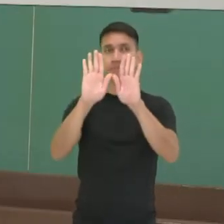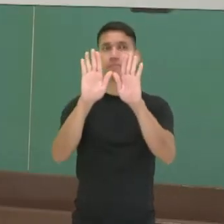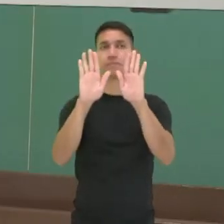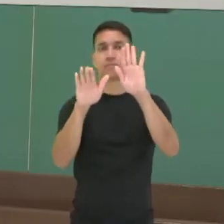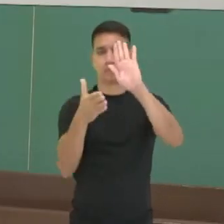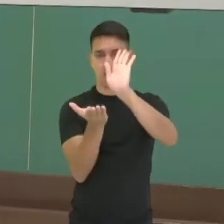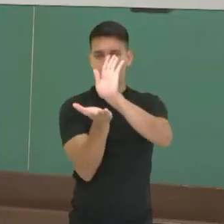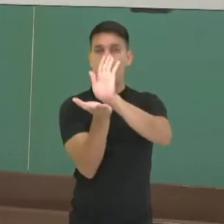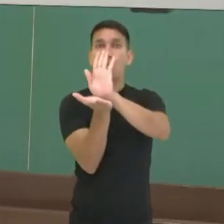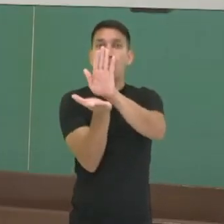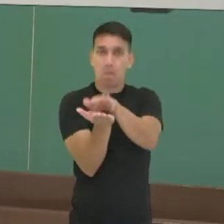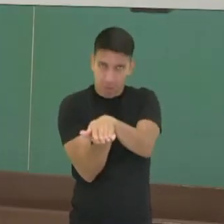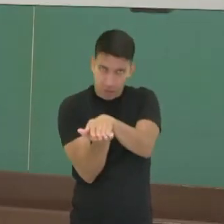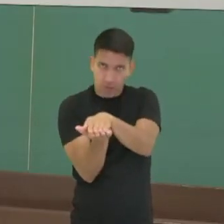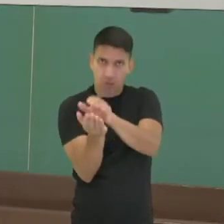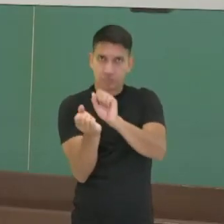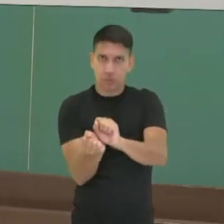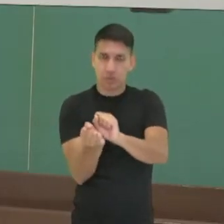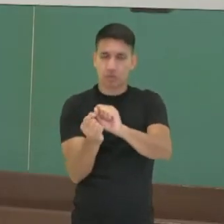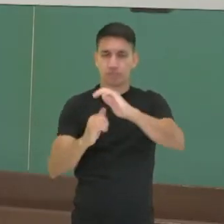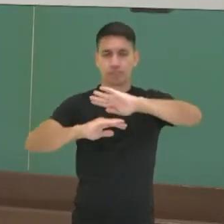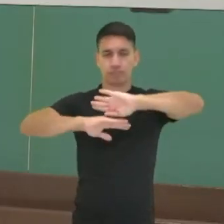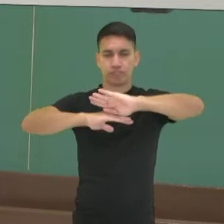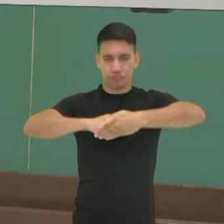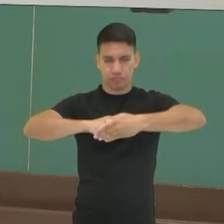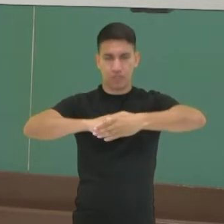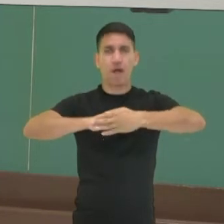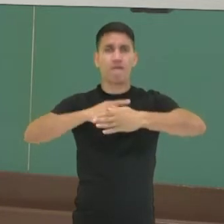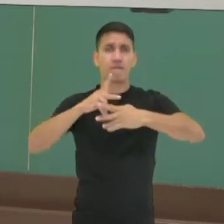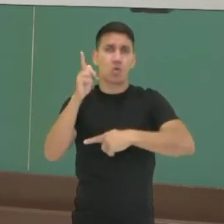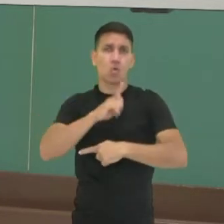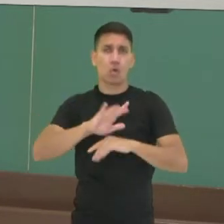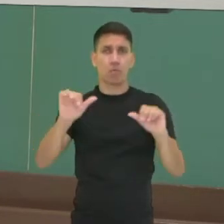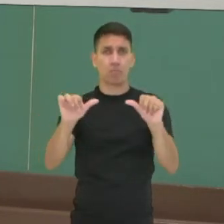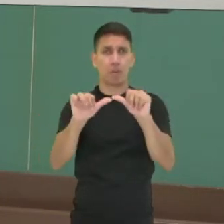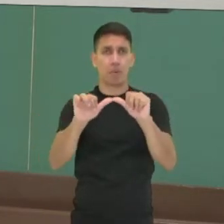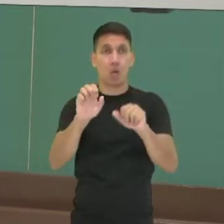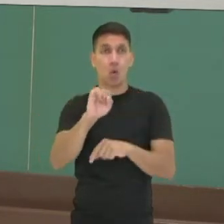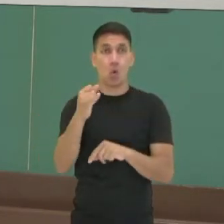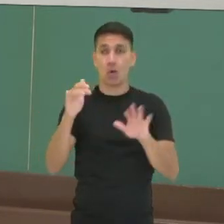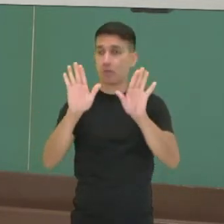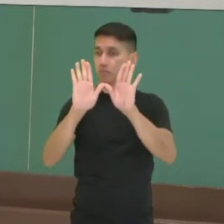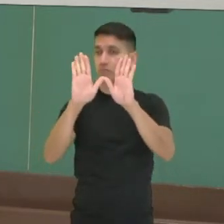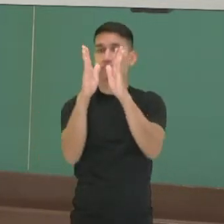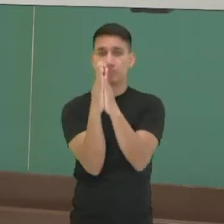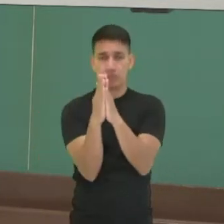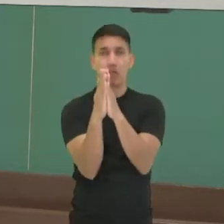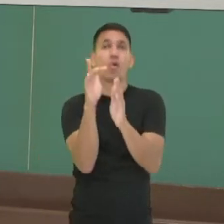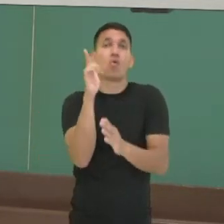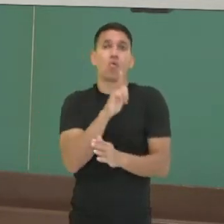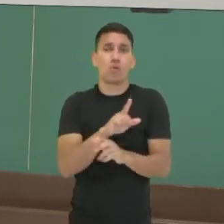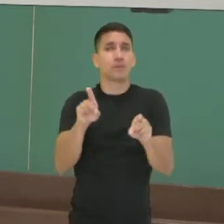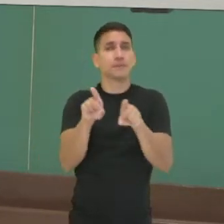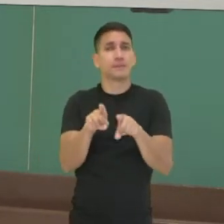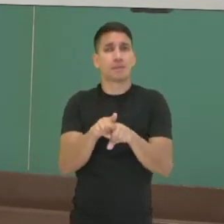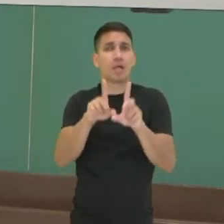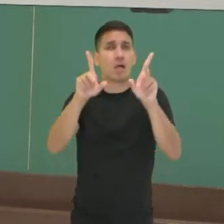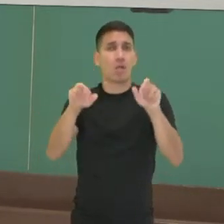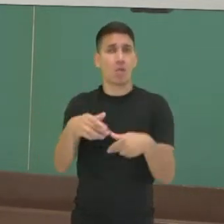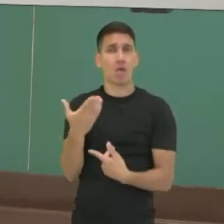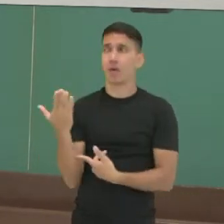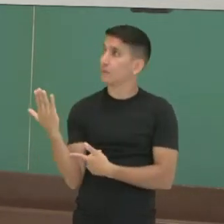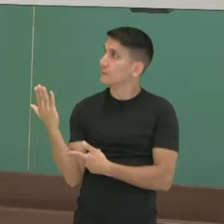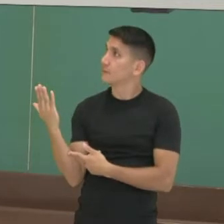em relação ao eixo E, ela vai ficar simétrica. Se eu pegar dessa ponta e dobrá-la ao meio